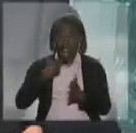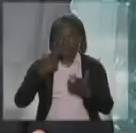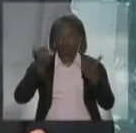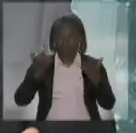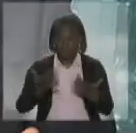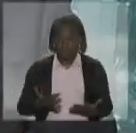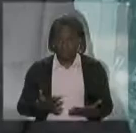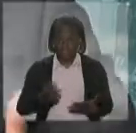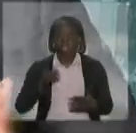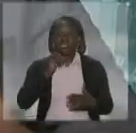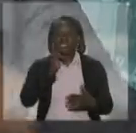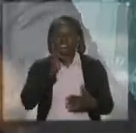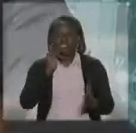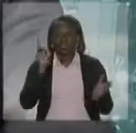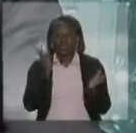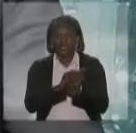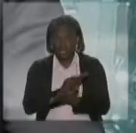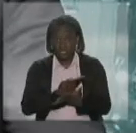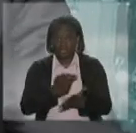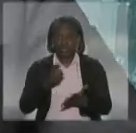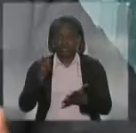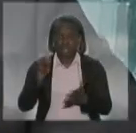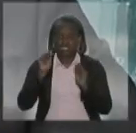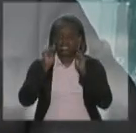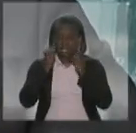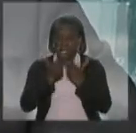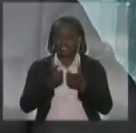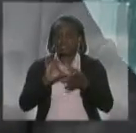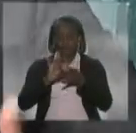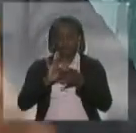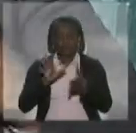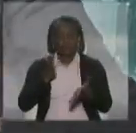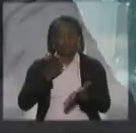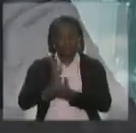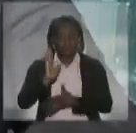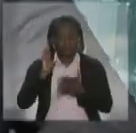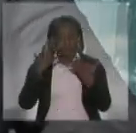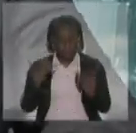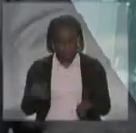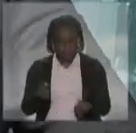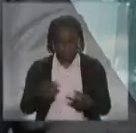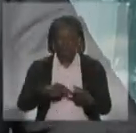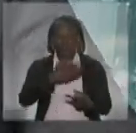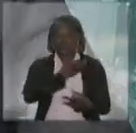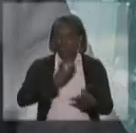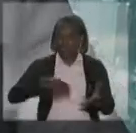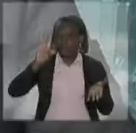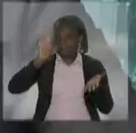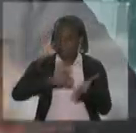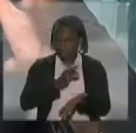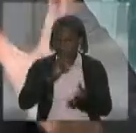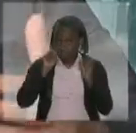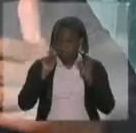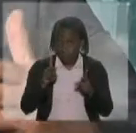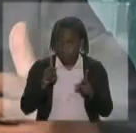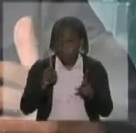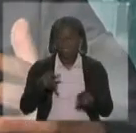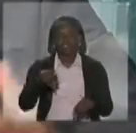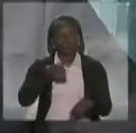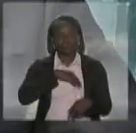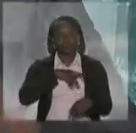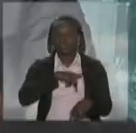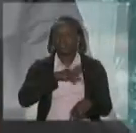caso haja aprovação pela casa e o governador sancione o ministério público vai